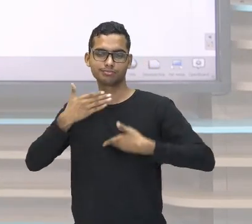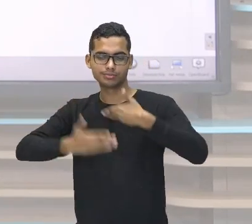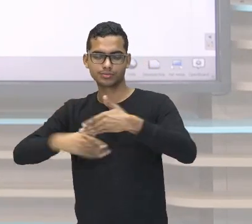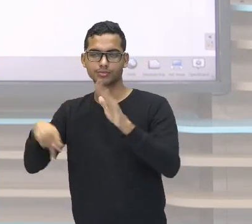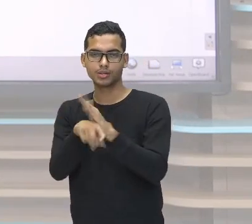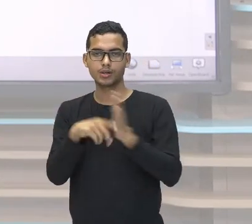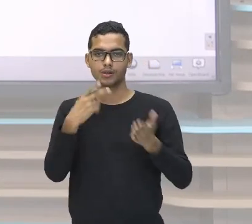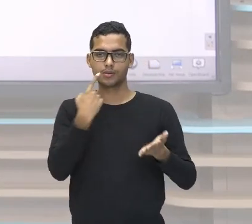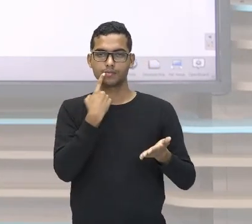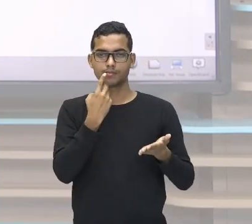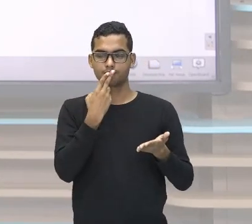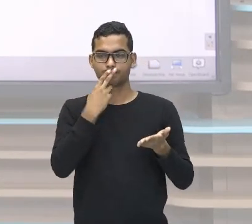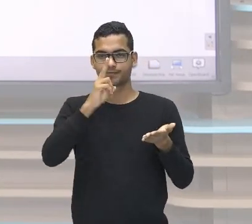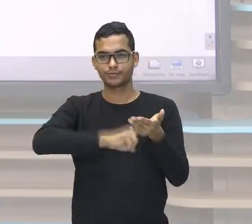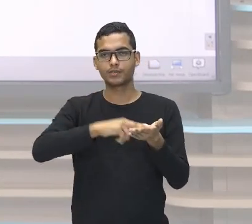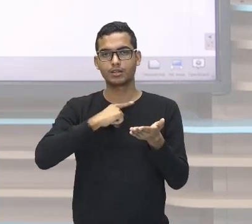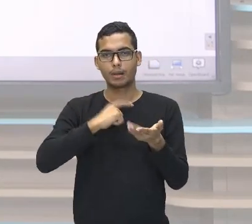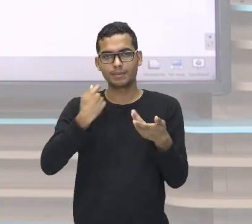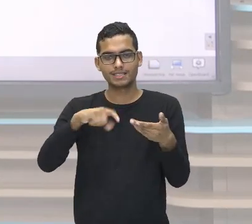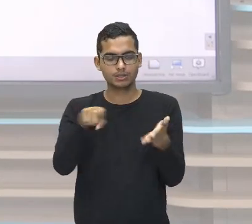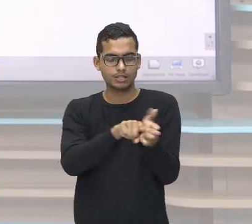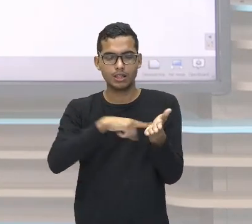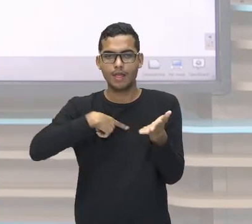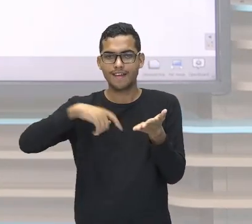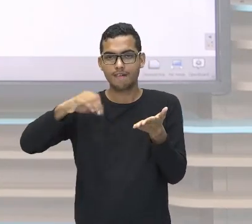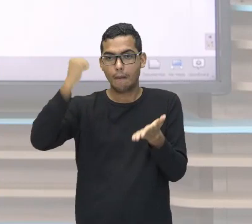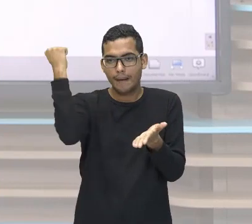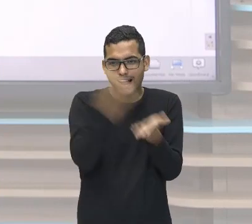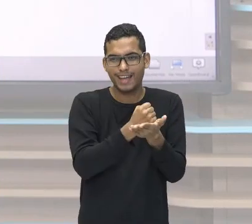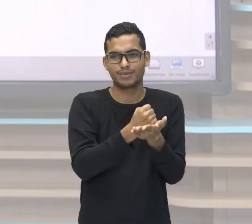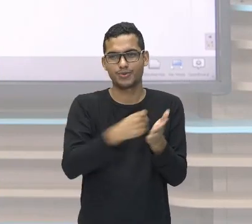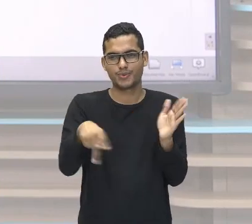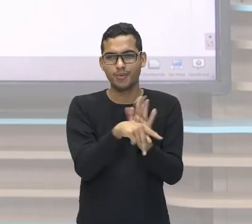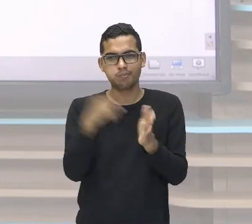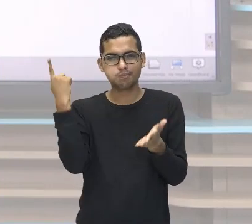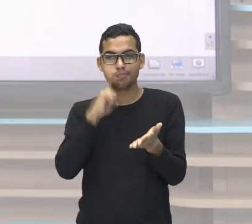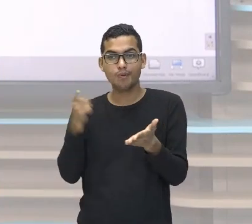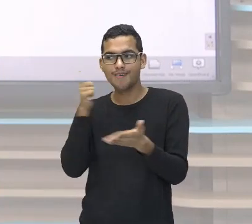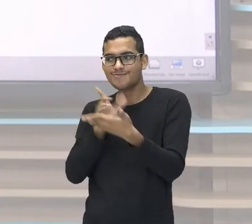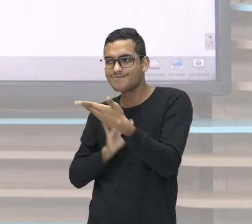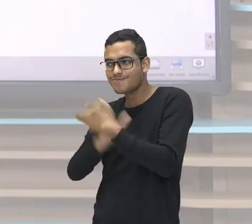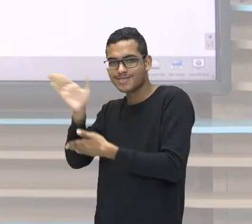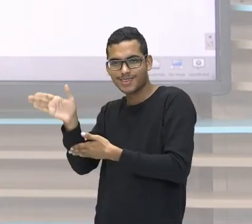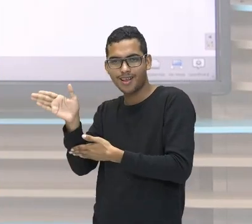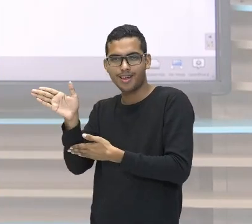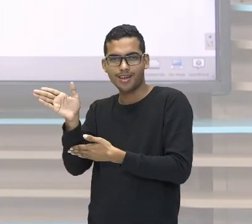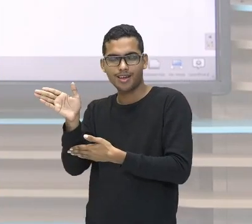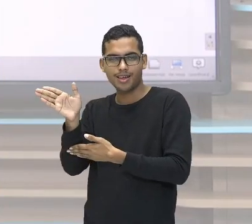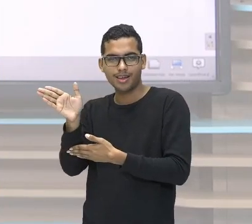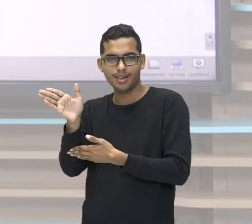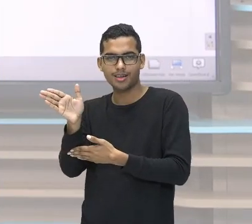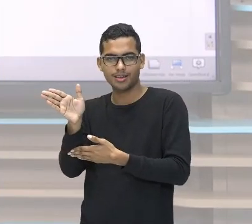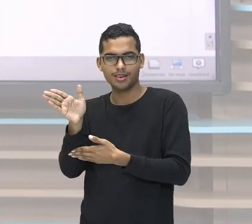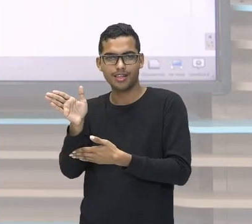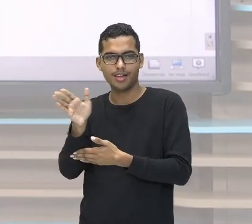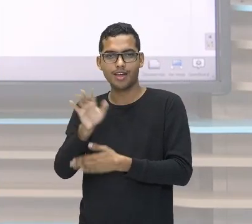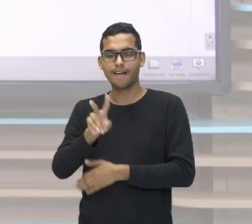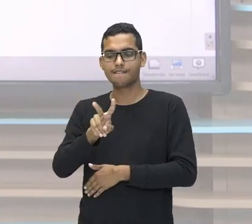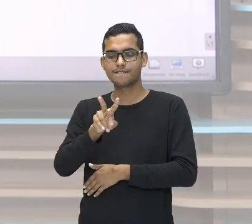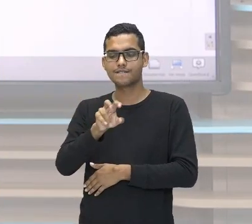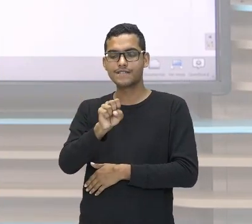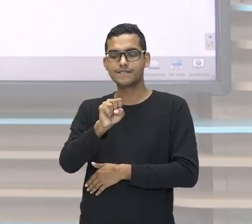visto americano, tá bom? É mais ou menos isso. Então acaba acontecendo que o fator social acaba perdendo um